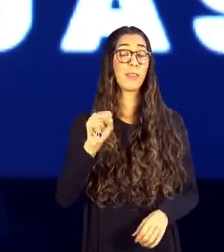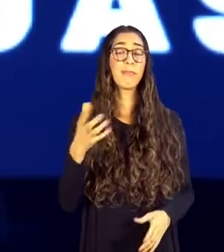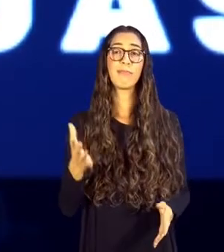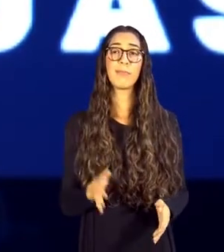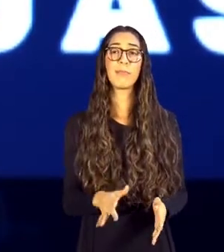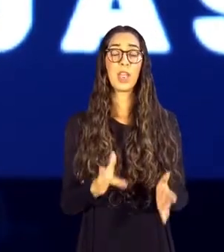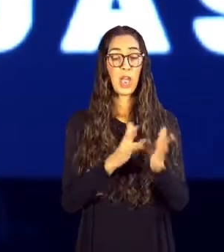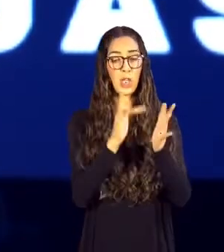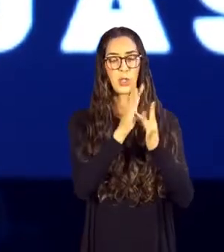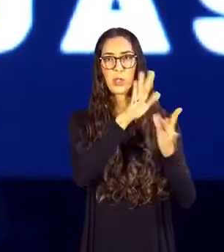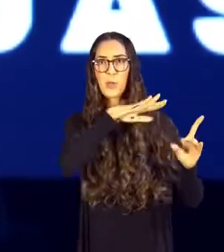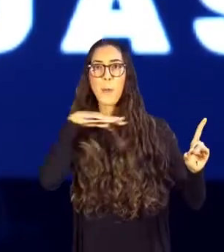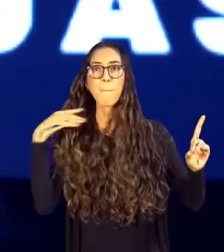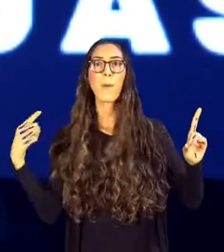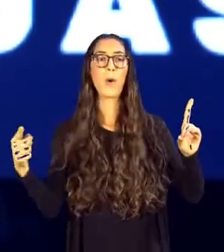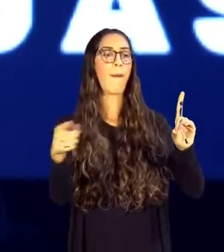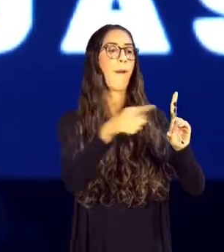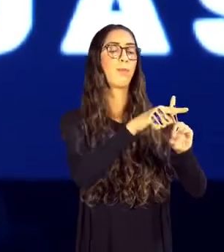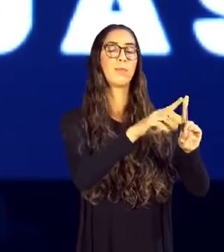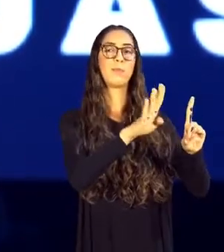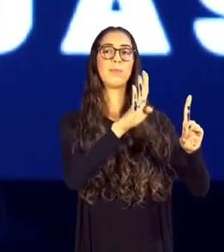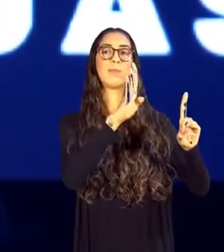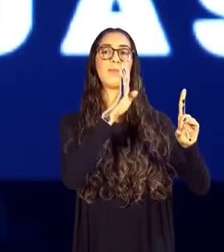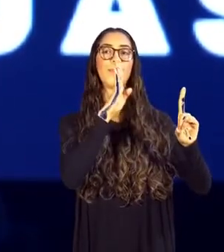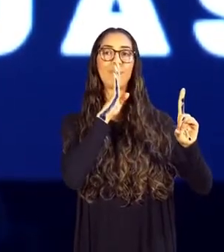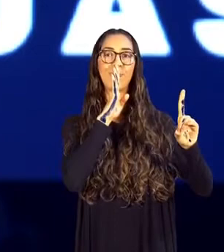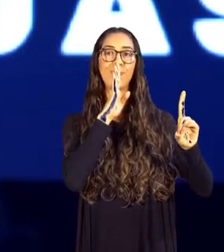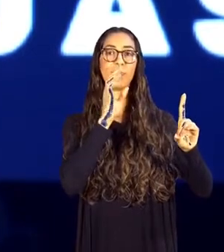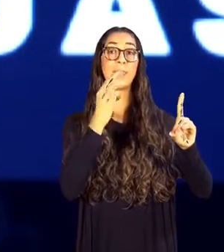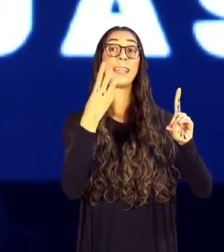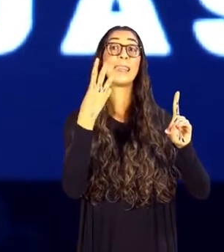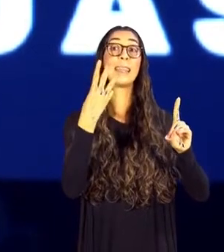boca. Opa, terceira profecia se cumpriu.